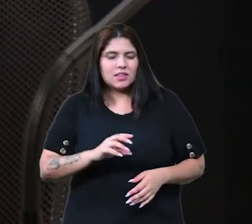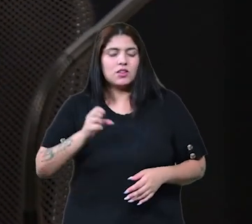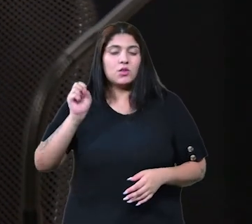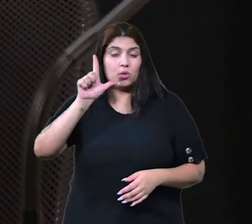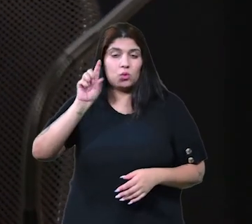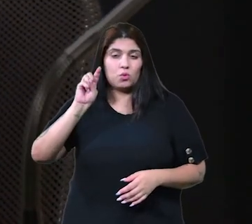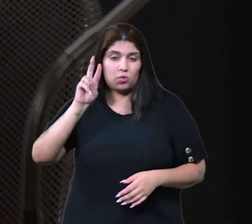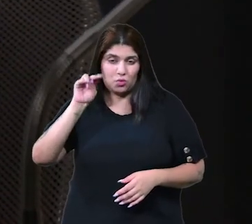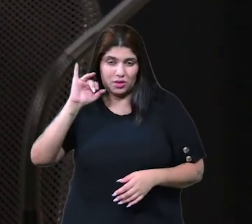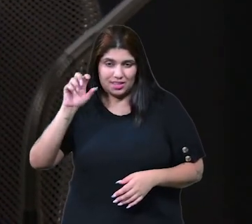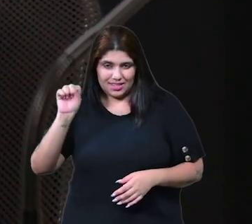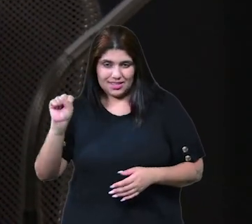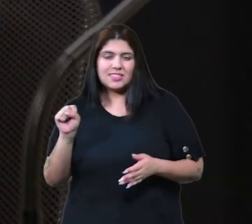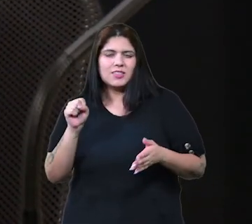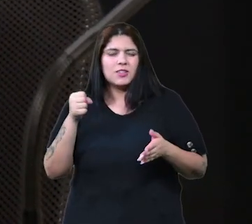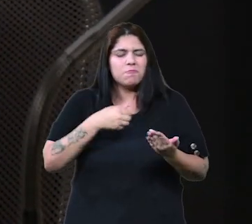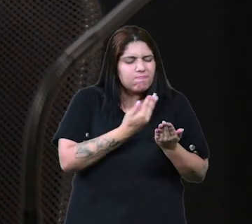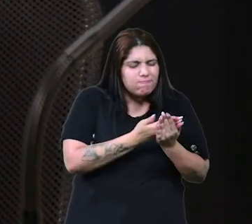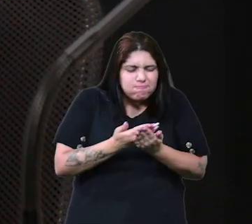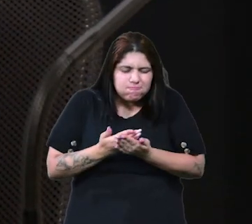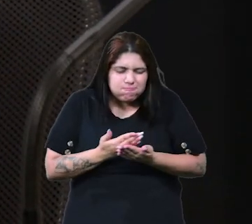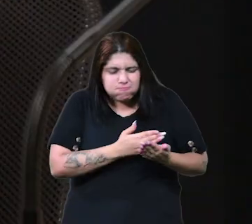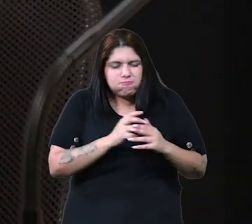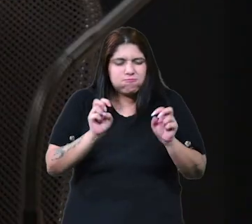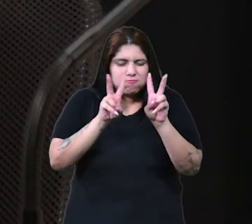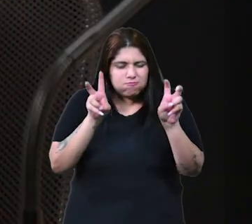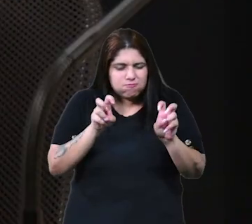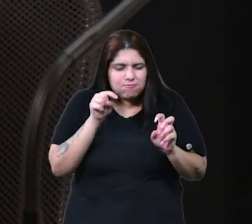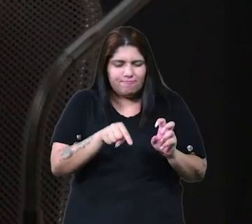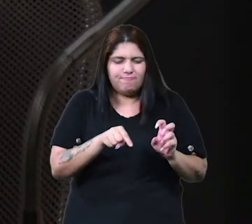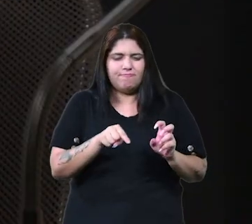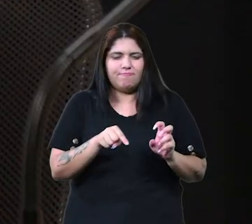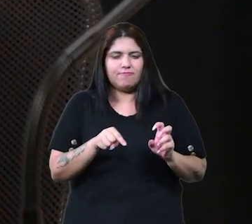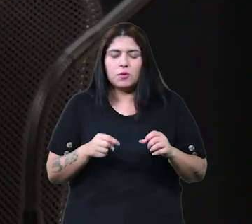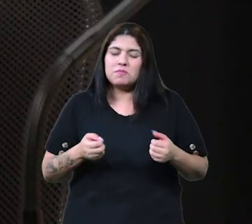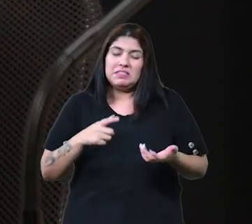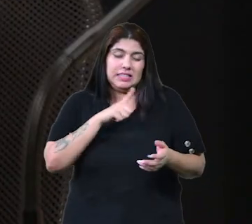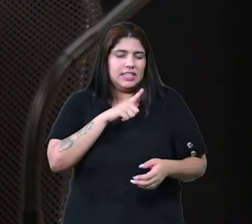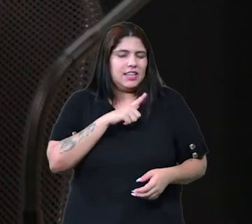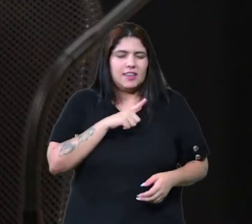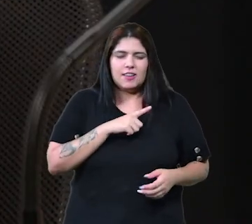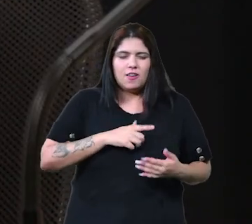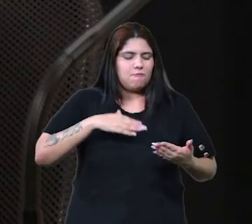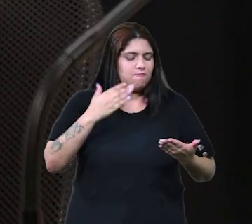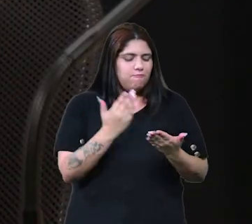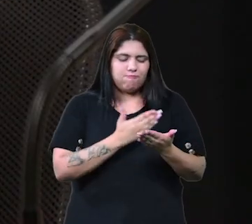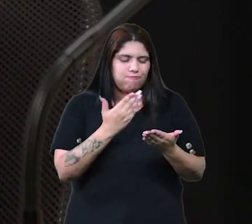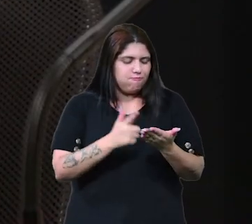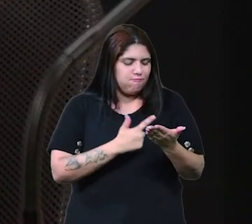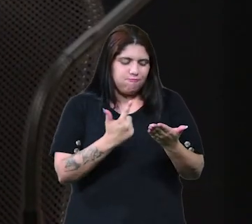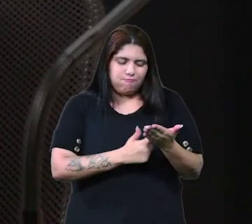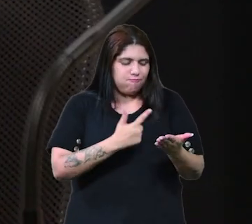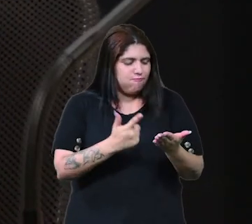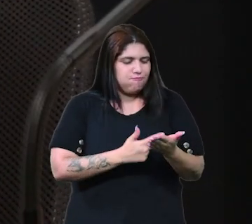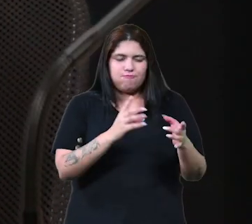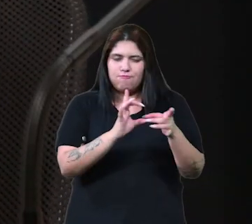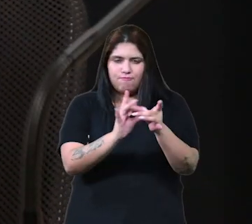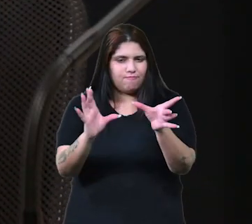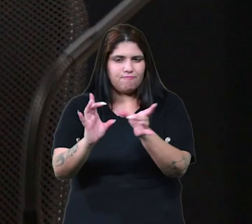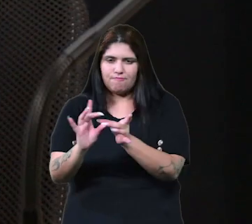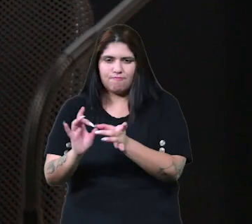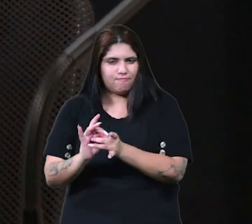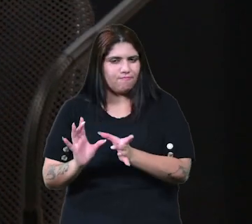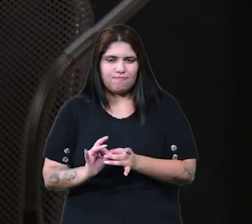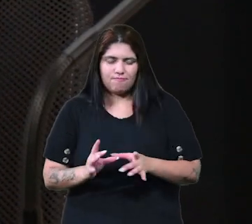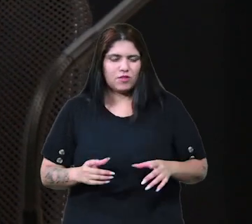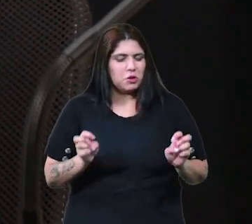estudioso sobre o tema. Então, assim, tem muitas publicações que a gente consegue achar facilmente, até dando um Google, né? E consegue entender um pouco mais